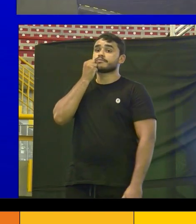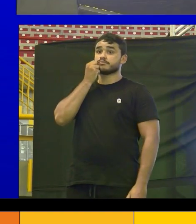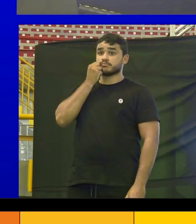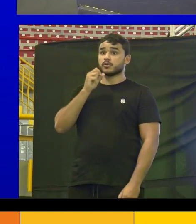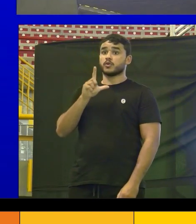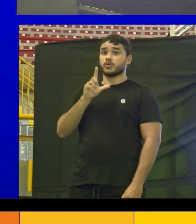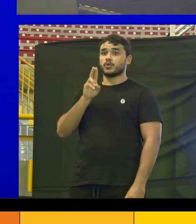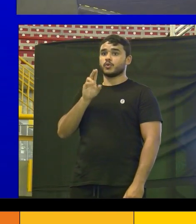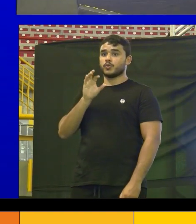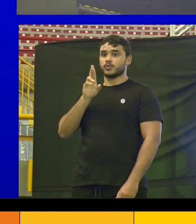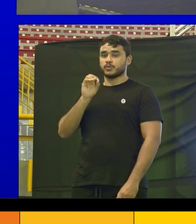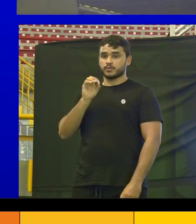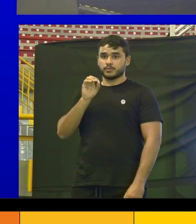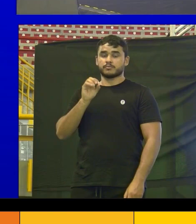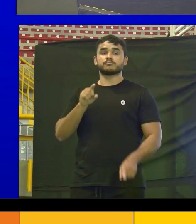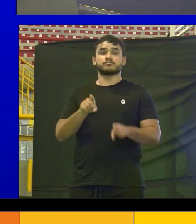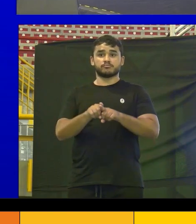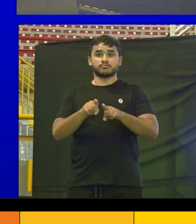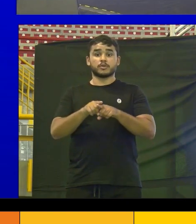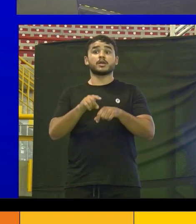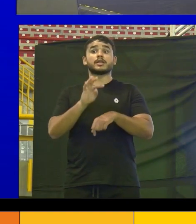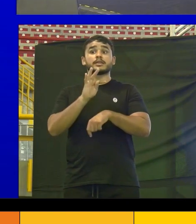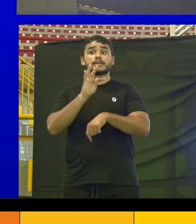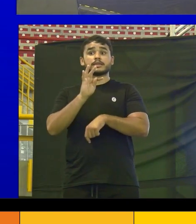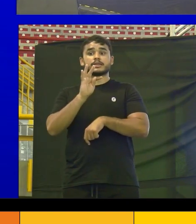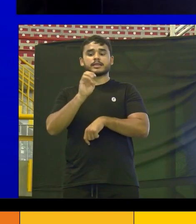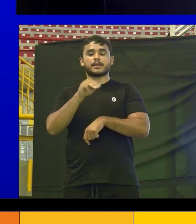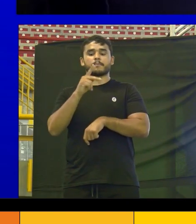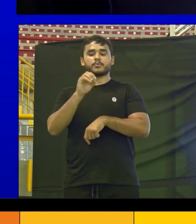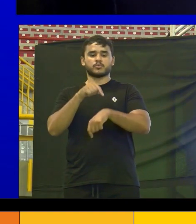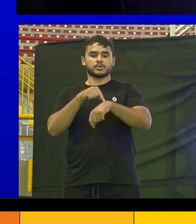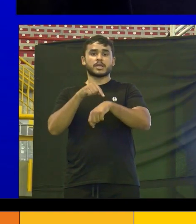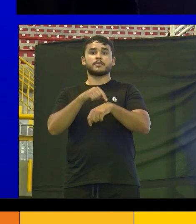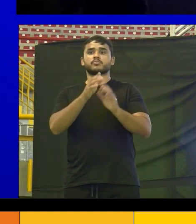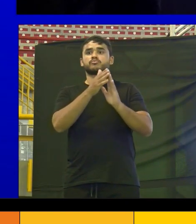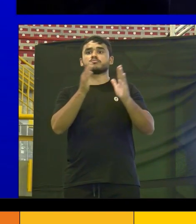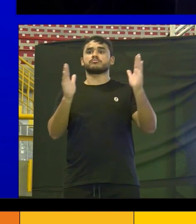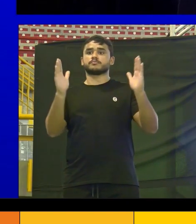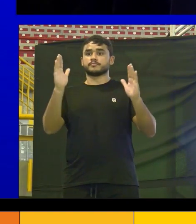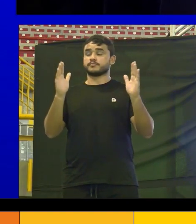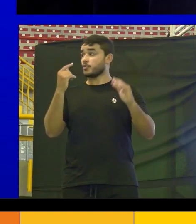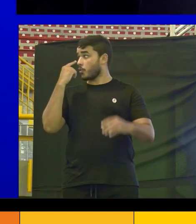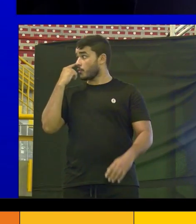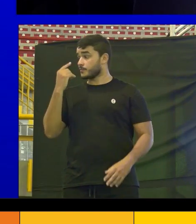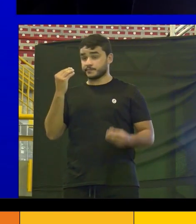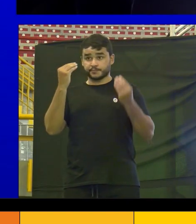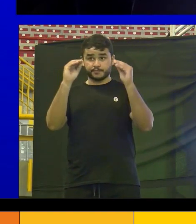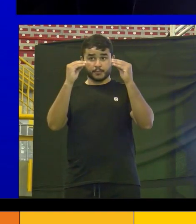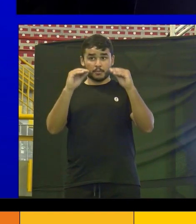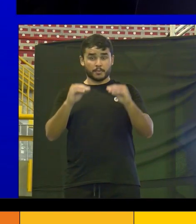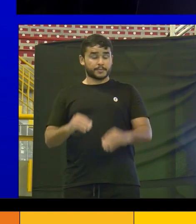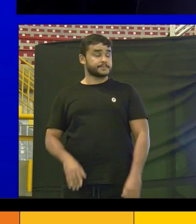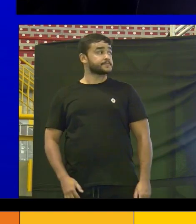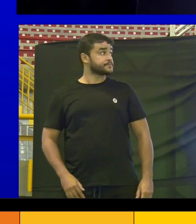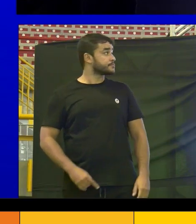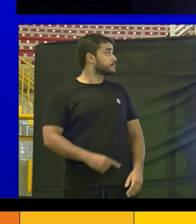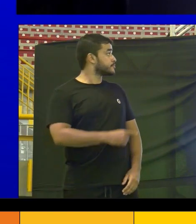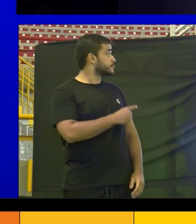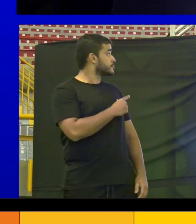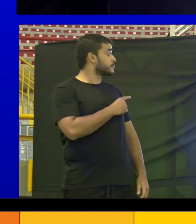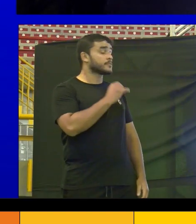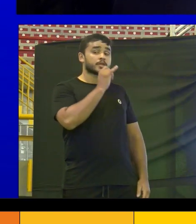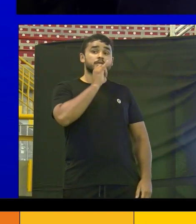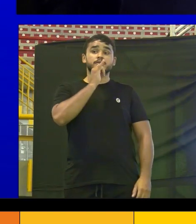do tempo T, é. Olha só, eu quero chamar a tua atenção, vê se tu concorda aqui comigo. Nós temos